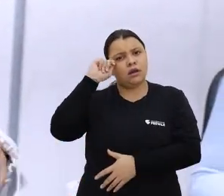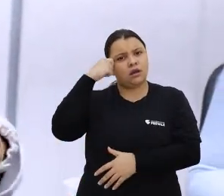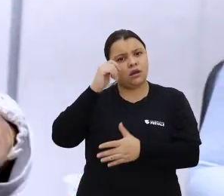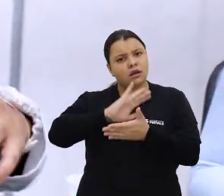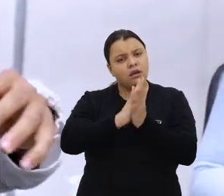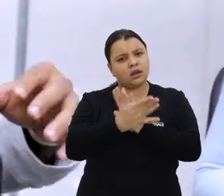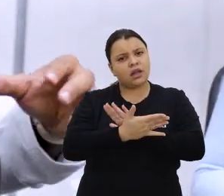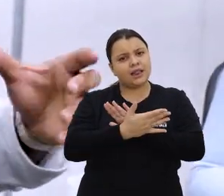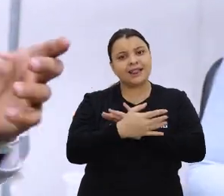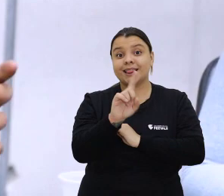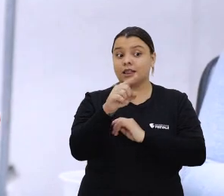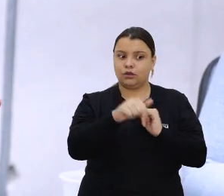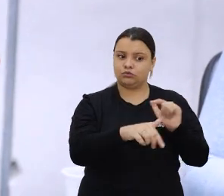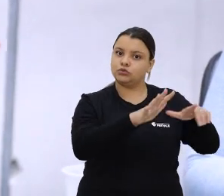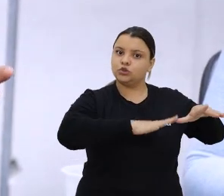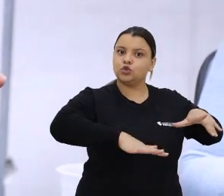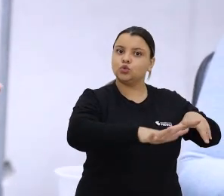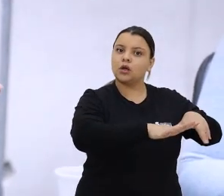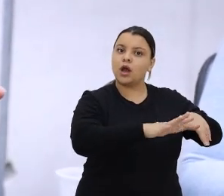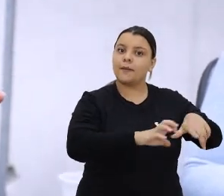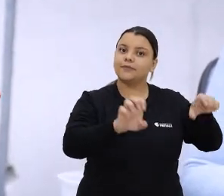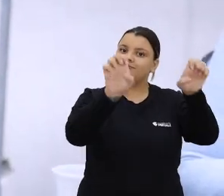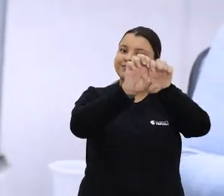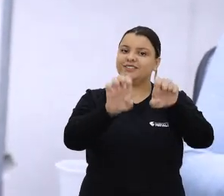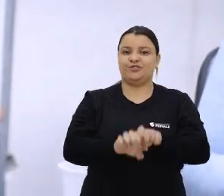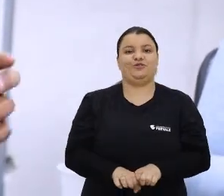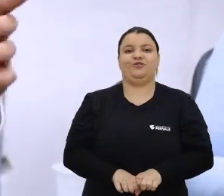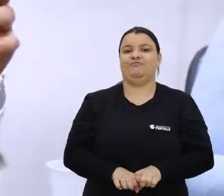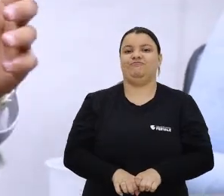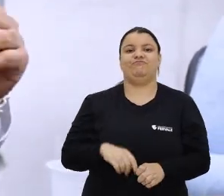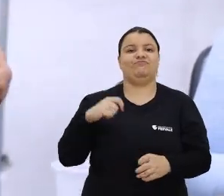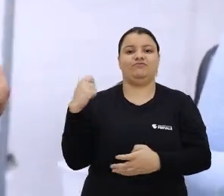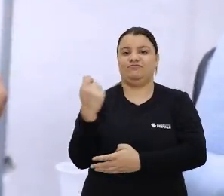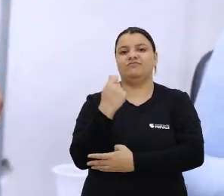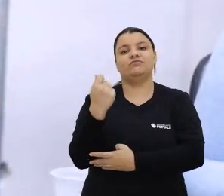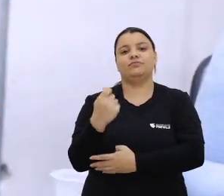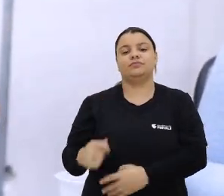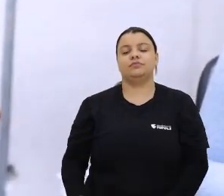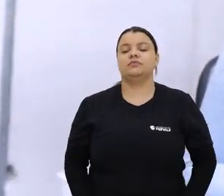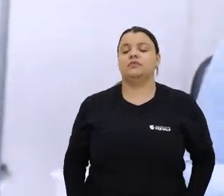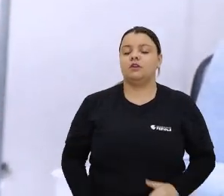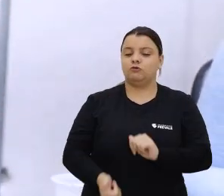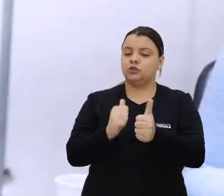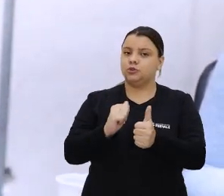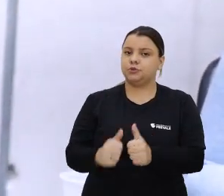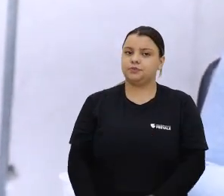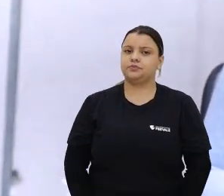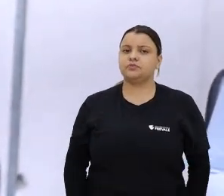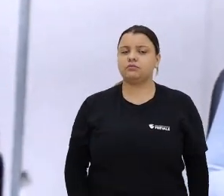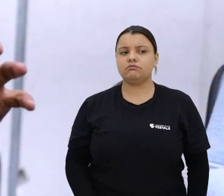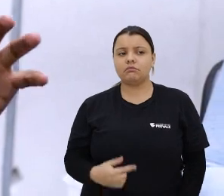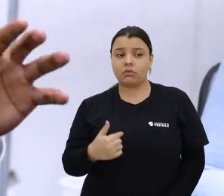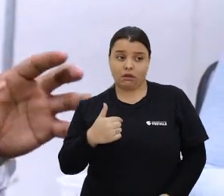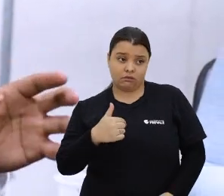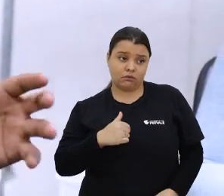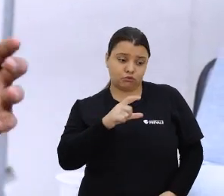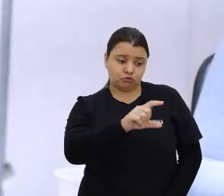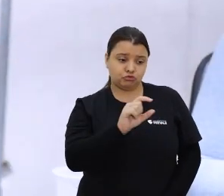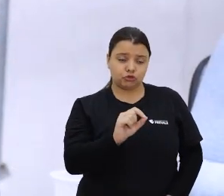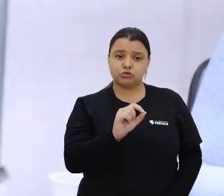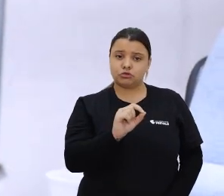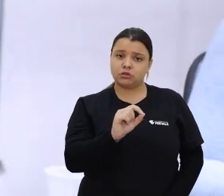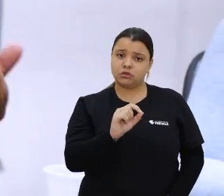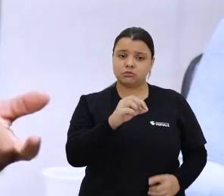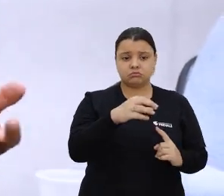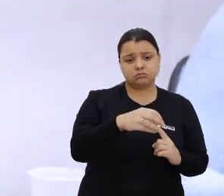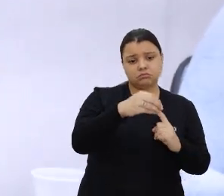campo, mas da estrutura, Federação Gaúcha de Futebol. Porque eu fui indicado, né, gerou uma